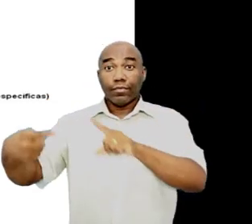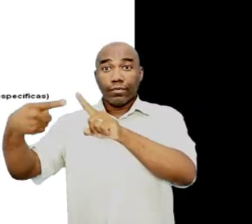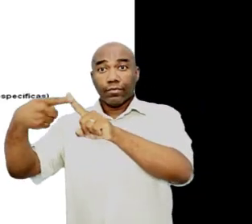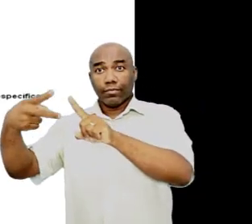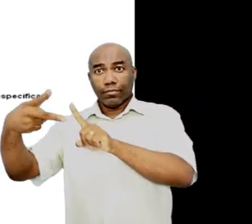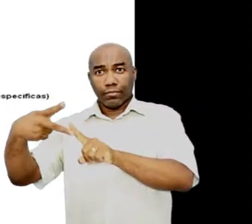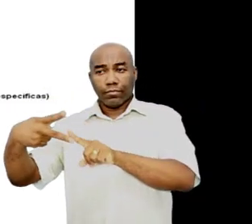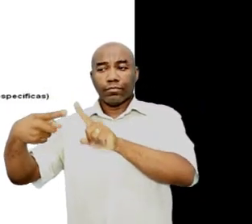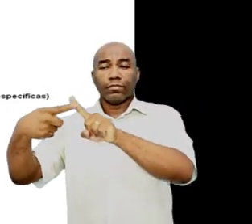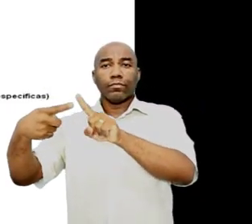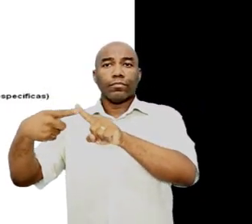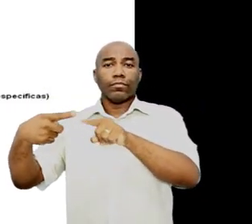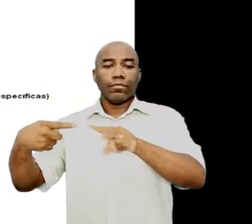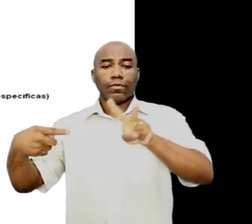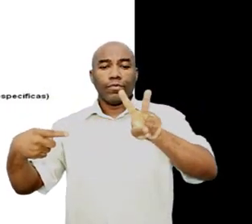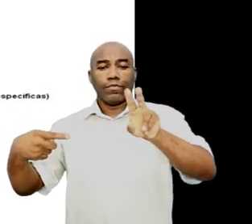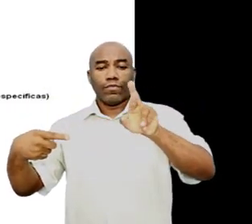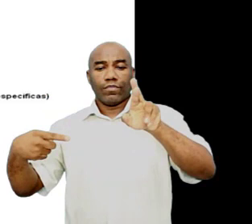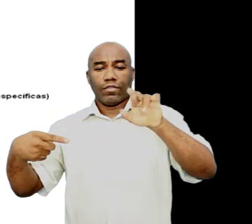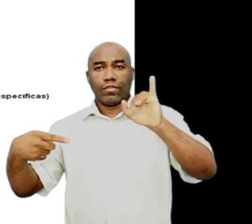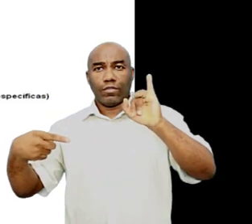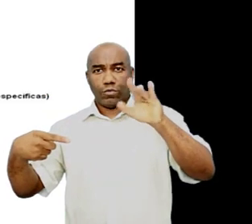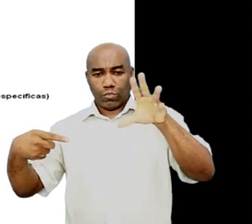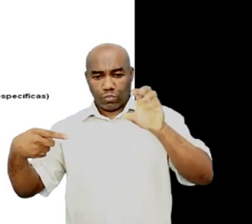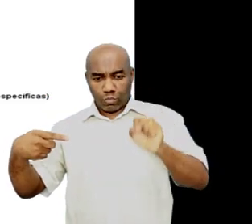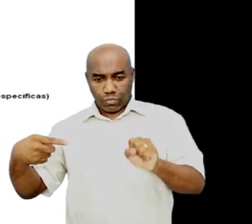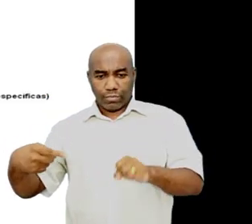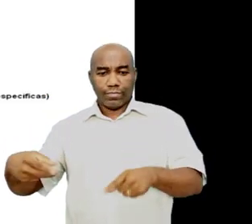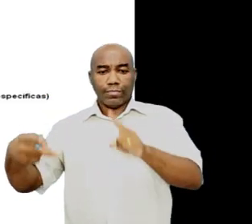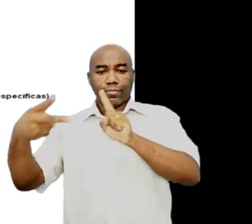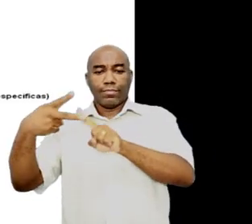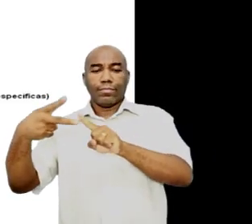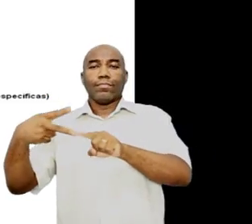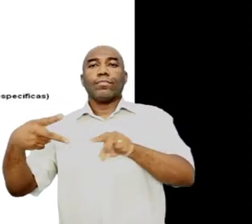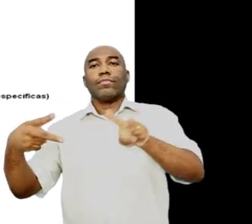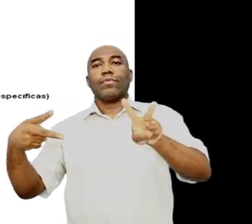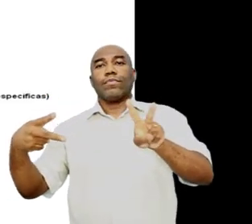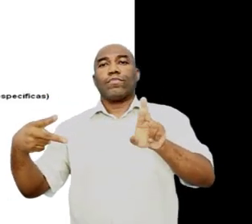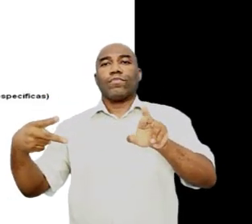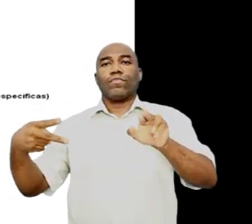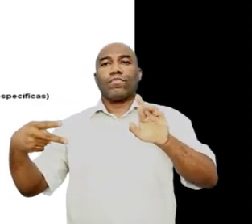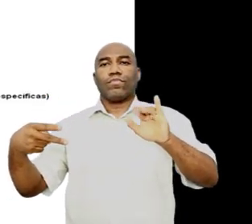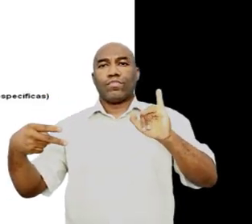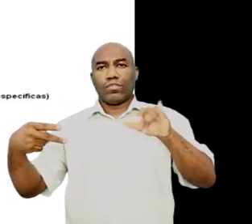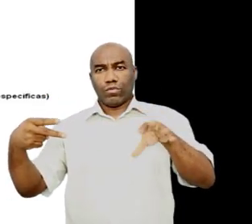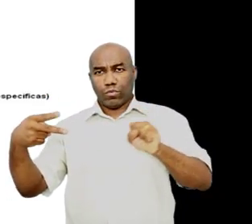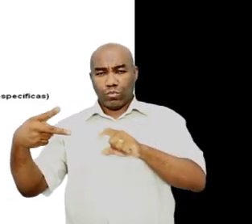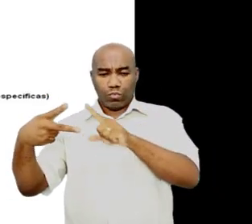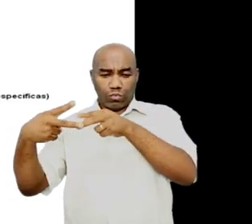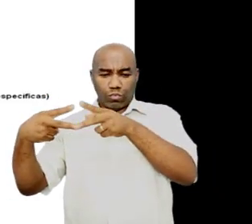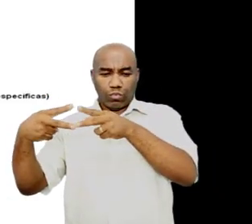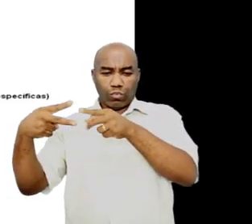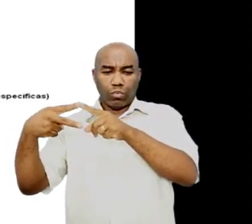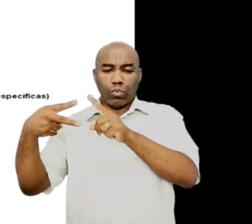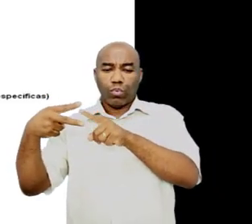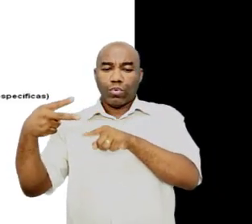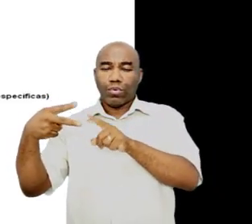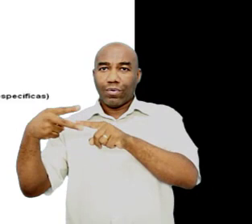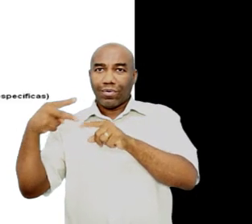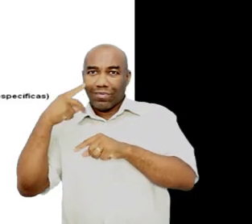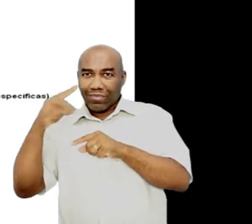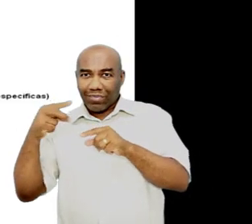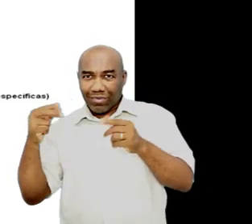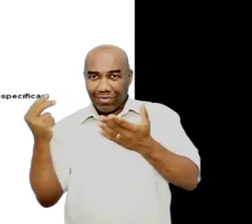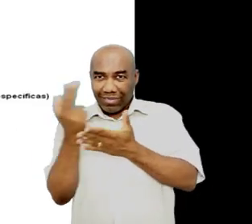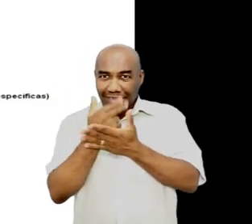vírus envelopado e vírus não envelopado. Professor, eu vi na internet capsulado.